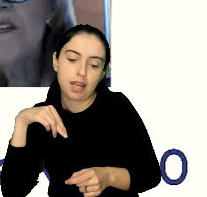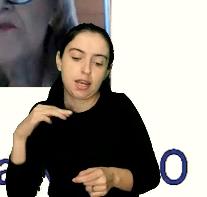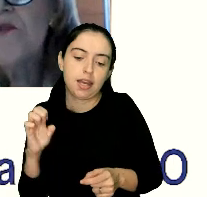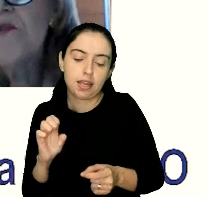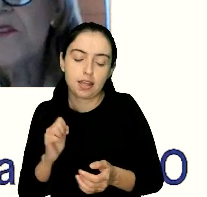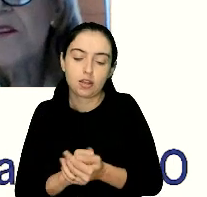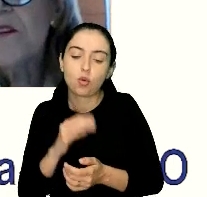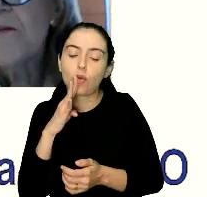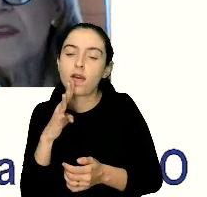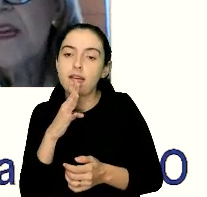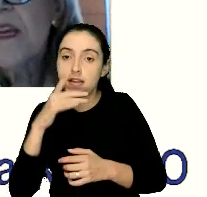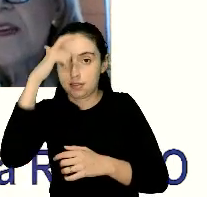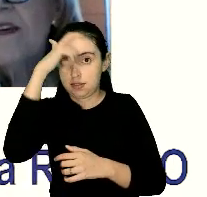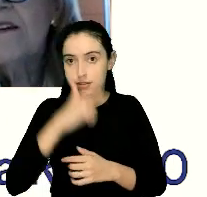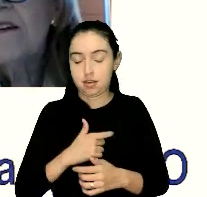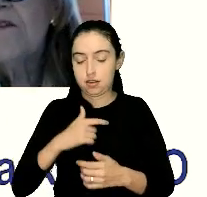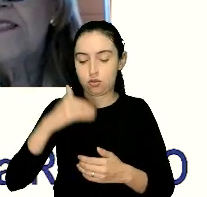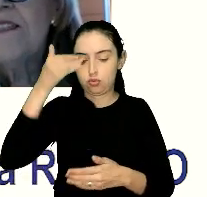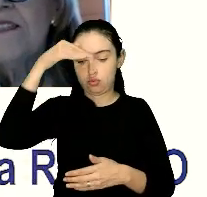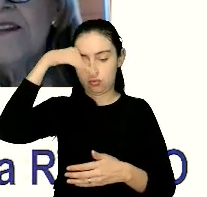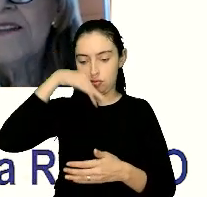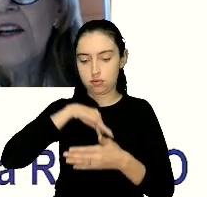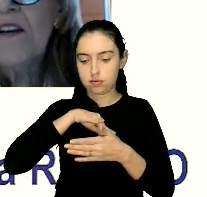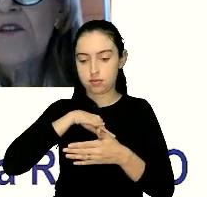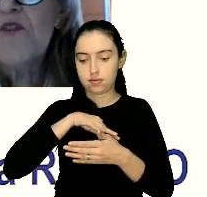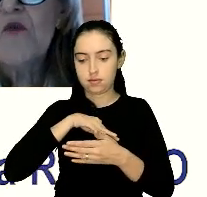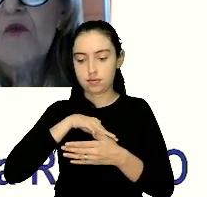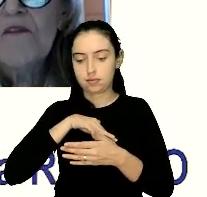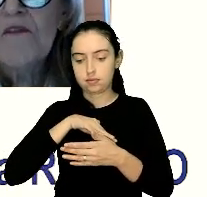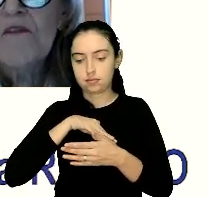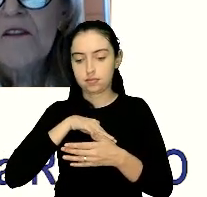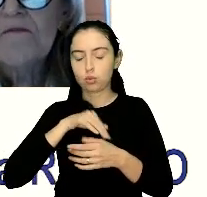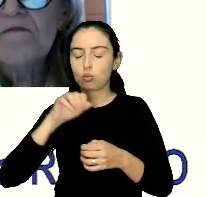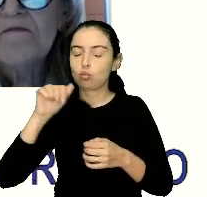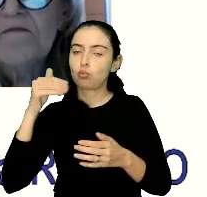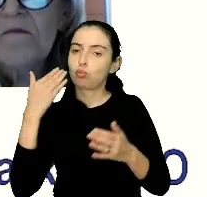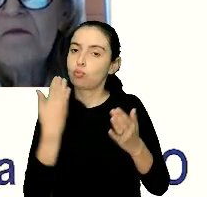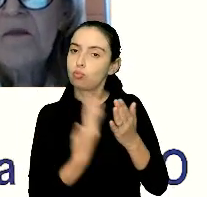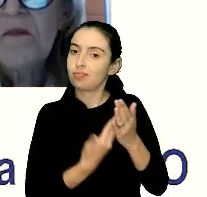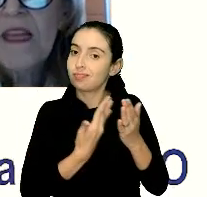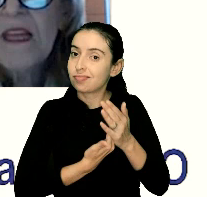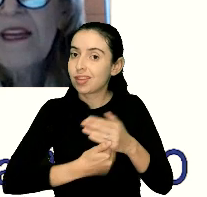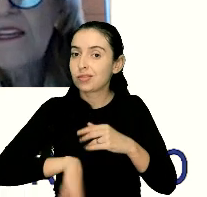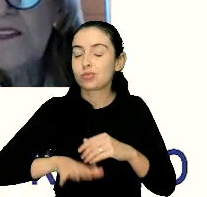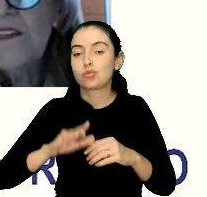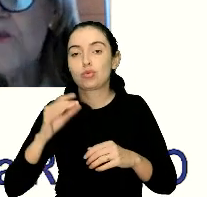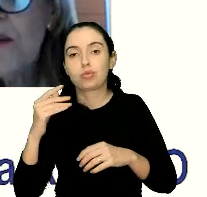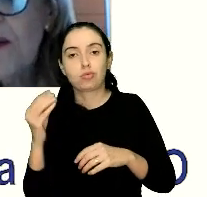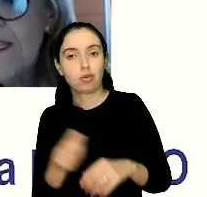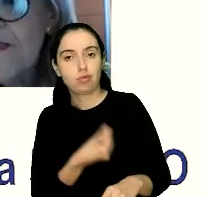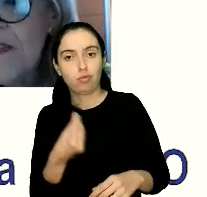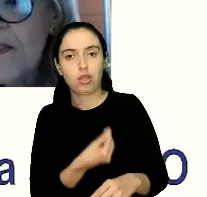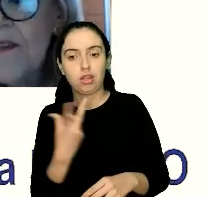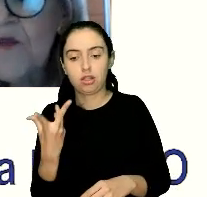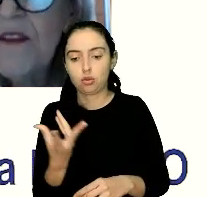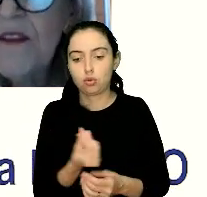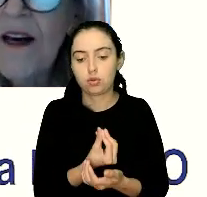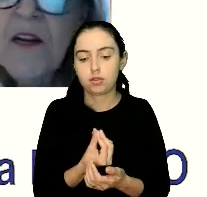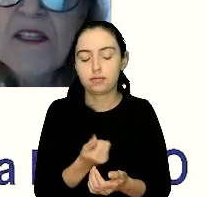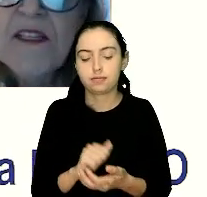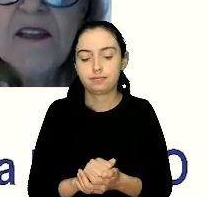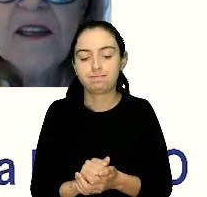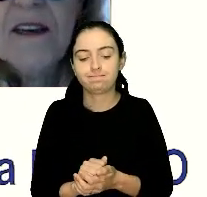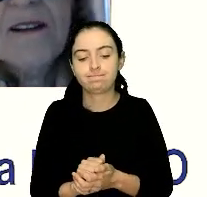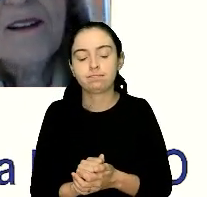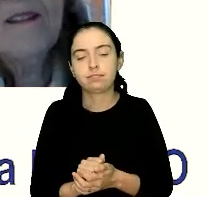nos conhecermos, né, vai ser a tarefa de toda uma vida. Existe uma máxima